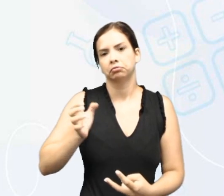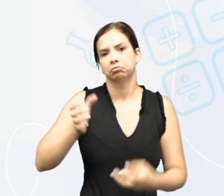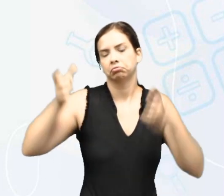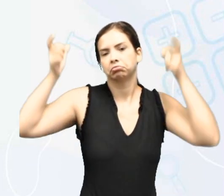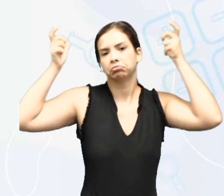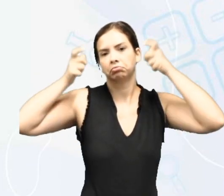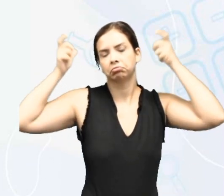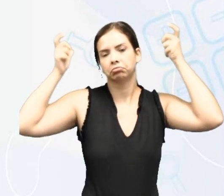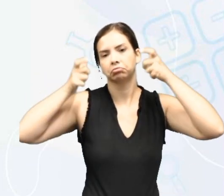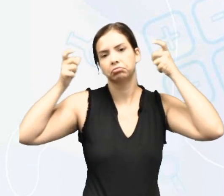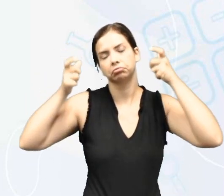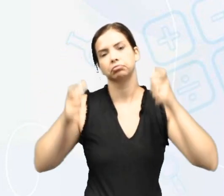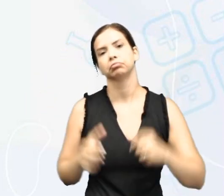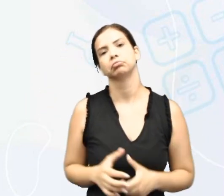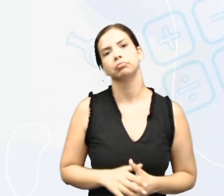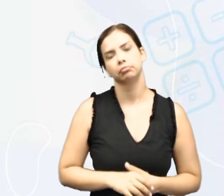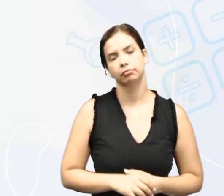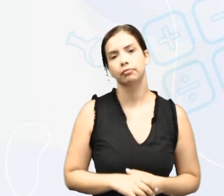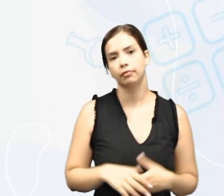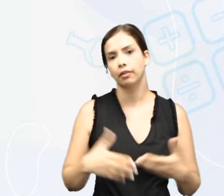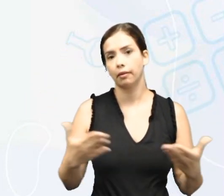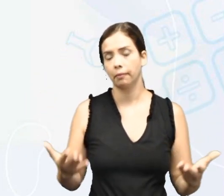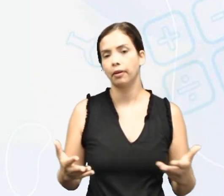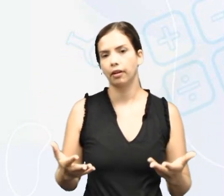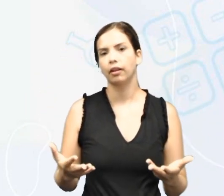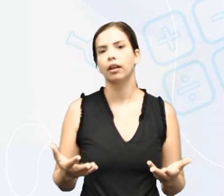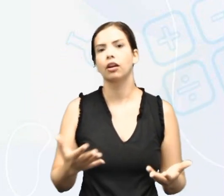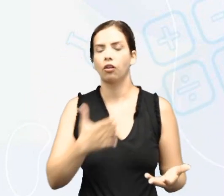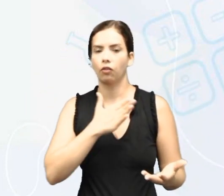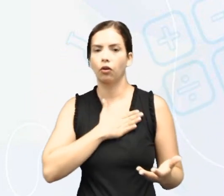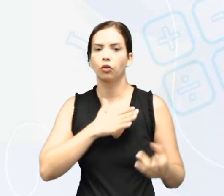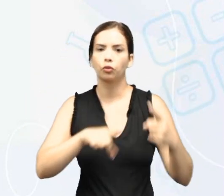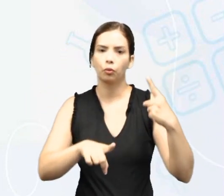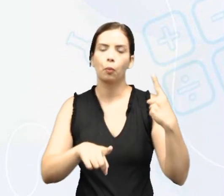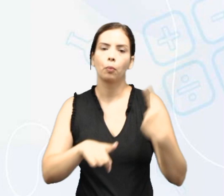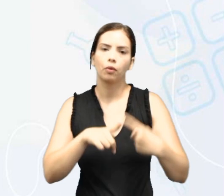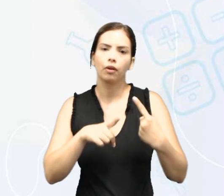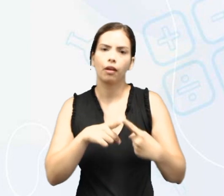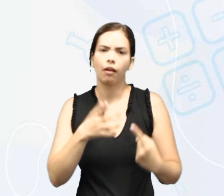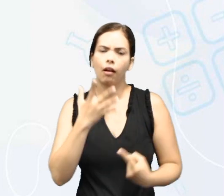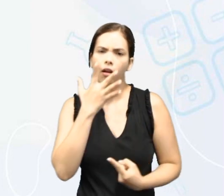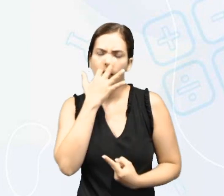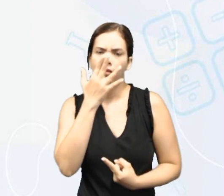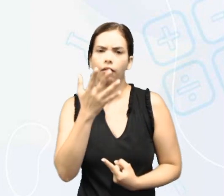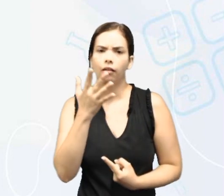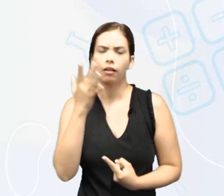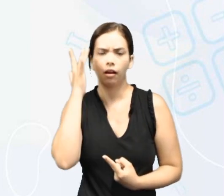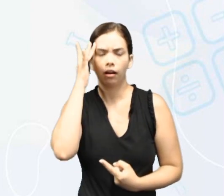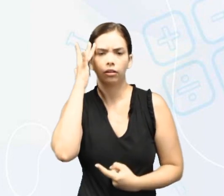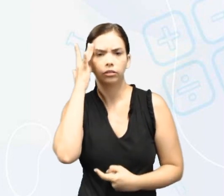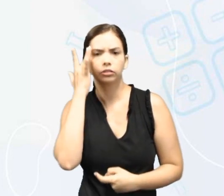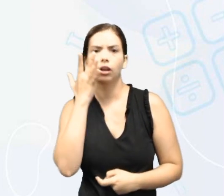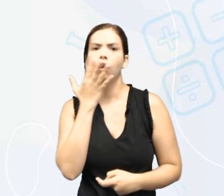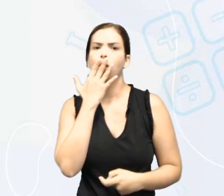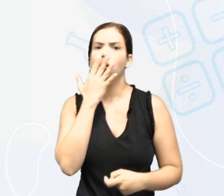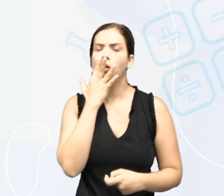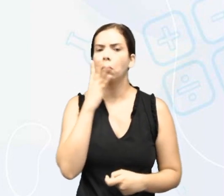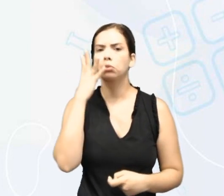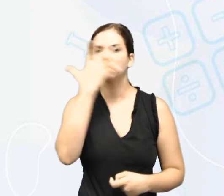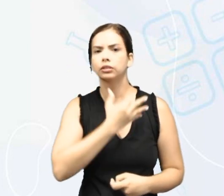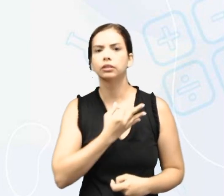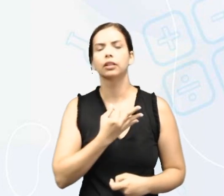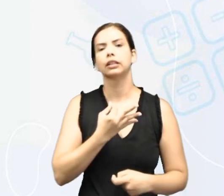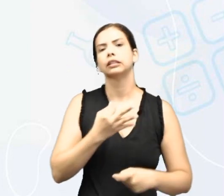por isso não, tá, minha gente? Porque eu acho uma cor bonita mesmo. Ele está associado à realeza, né, à riqueza, à espiritualidade,